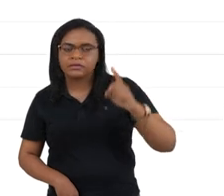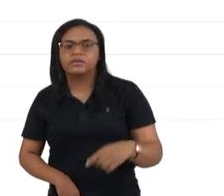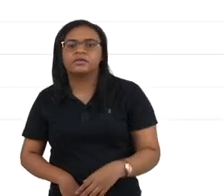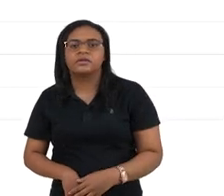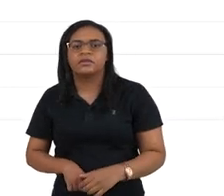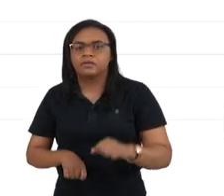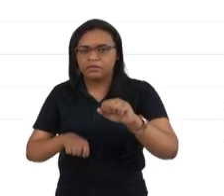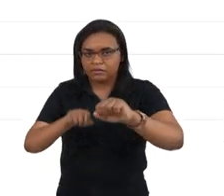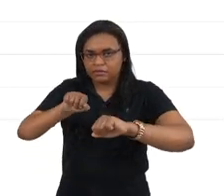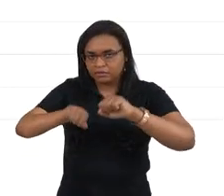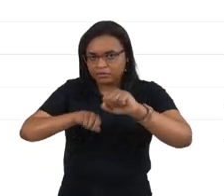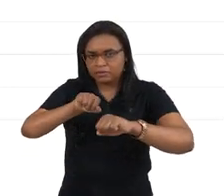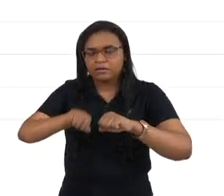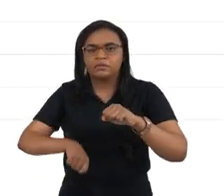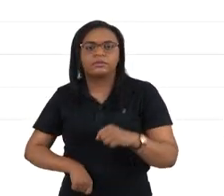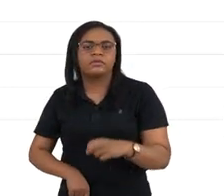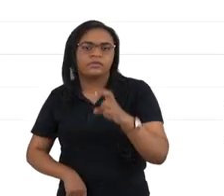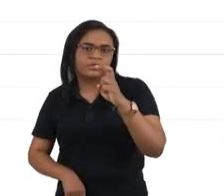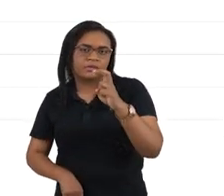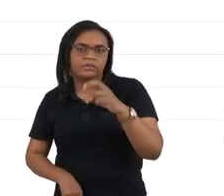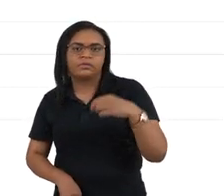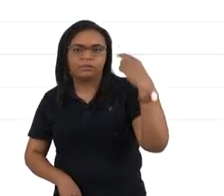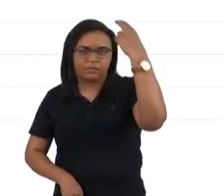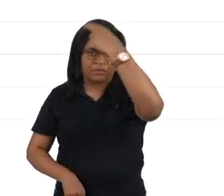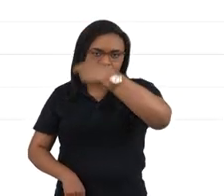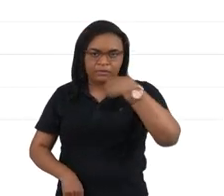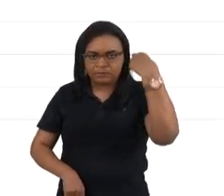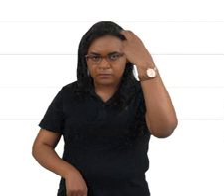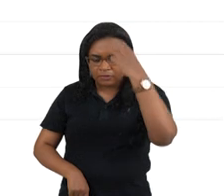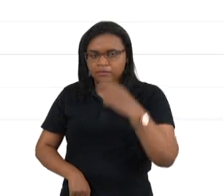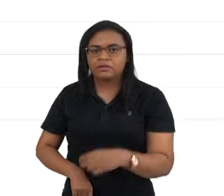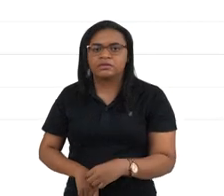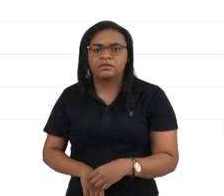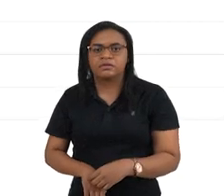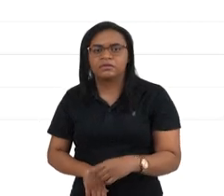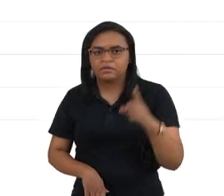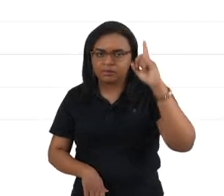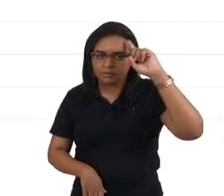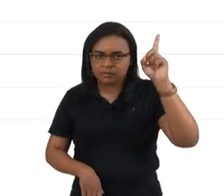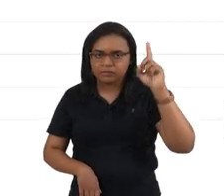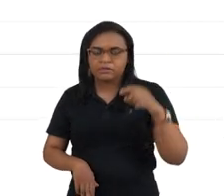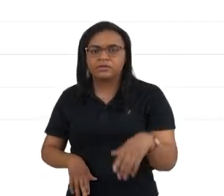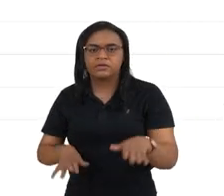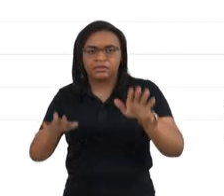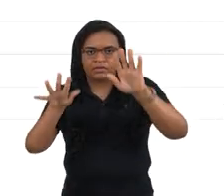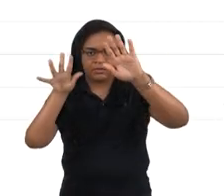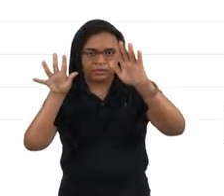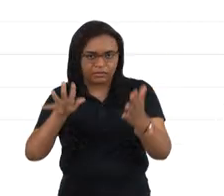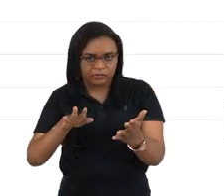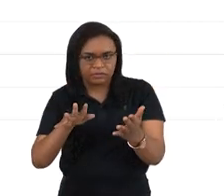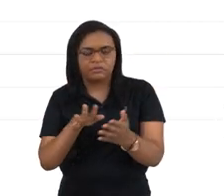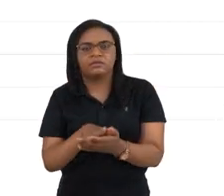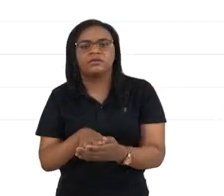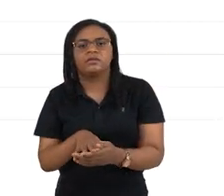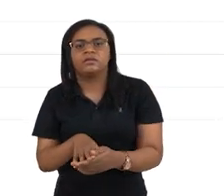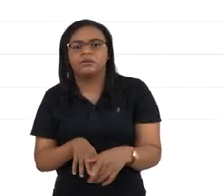Então, pedalando 5 horas por dia, em quantos dias ele vai fazer? Então, temos aí. Primeira coisa, a gente isola a grandeza desconhecida, que é